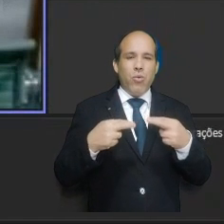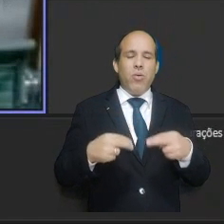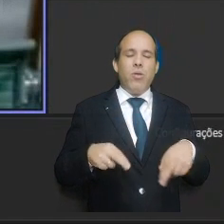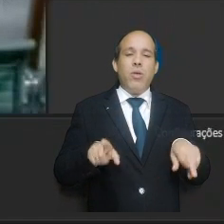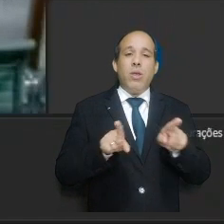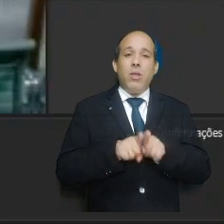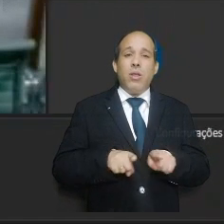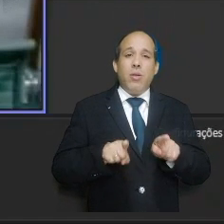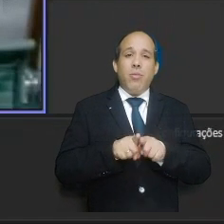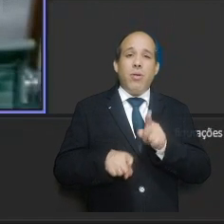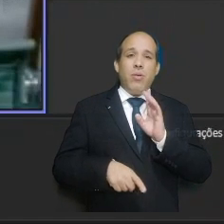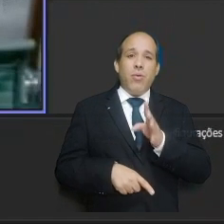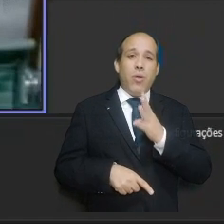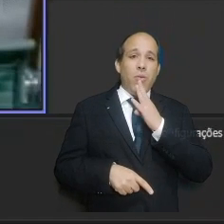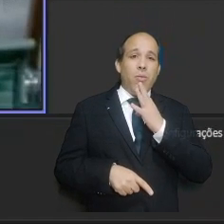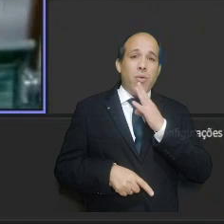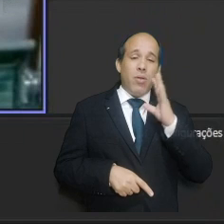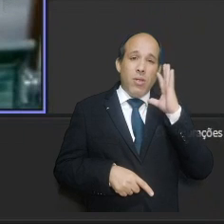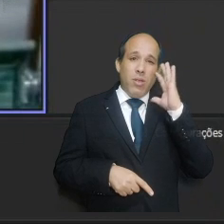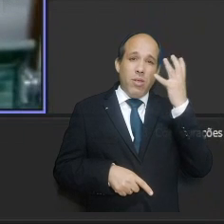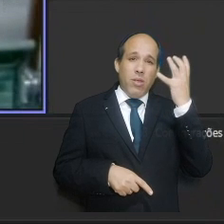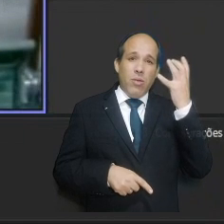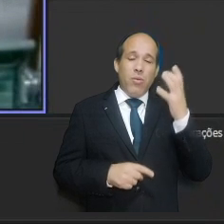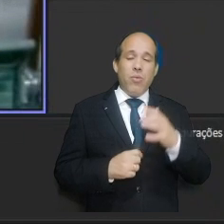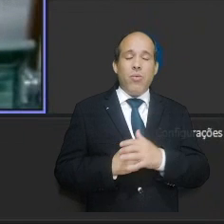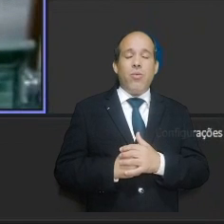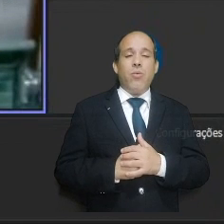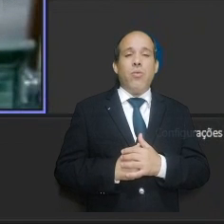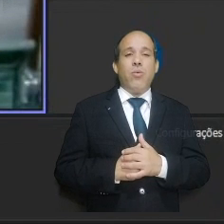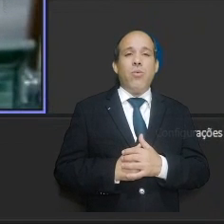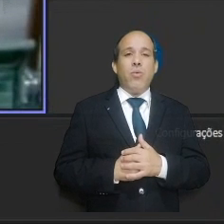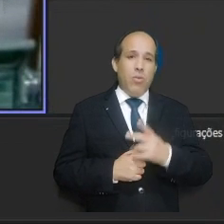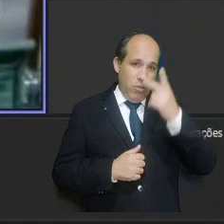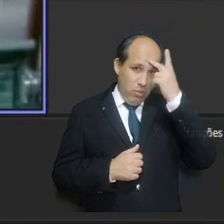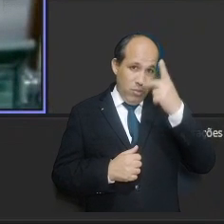recurso, e, como a senhora já conhece a decisão